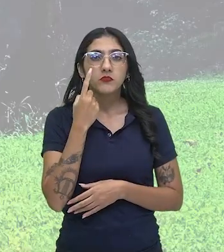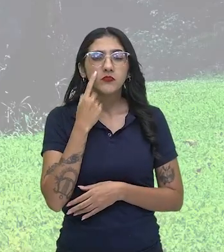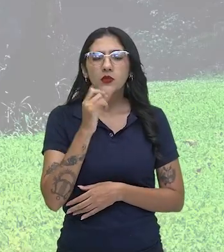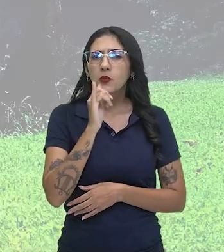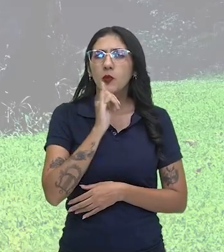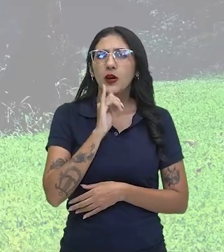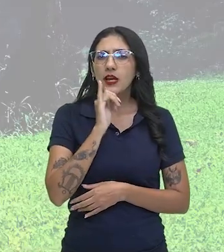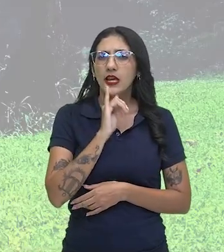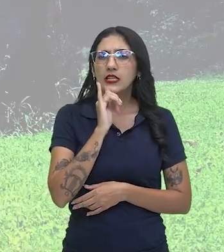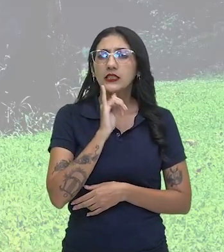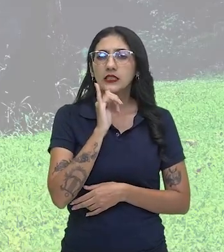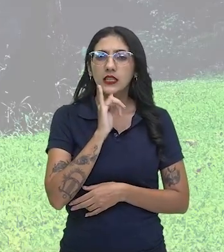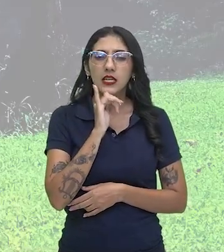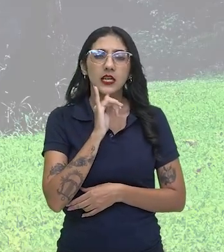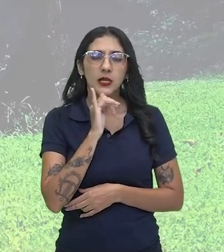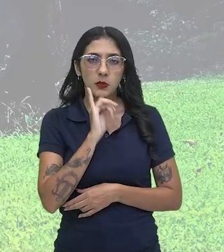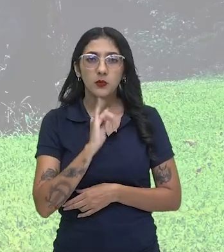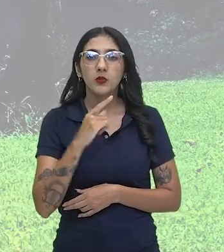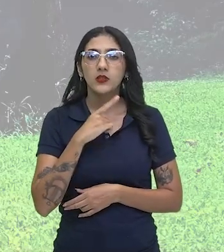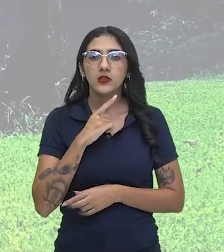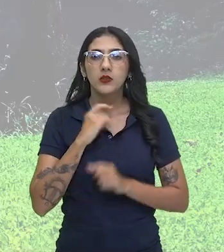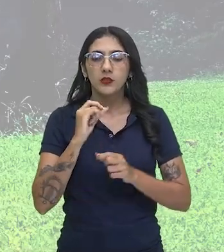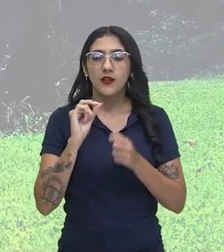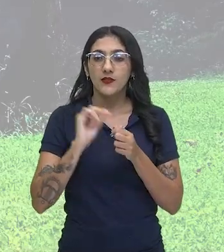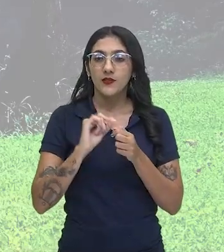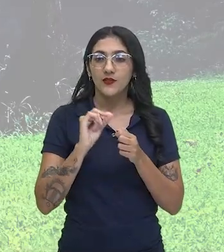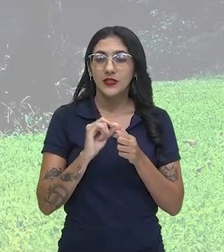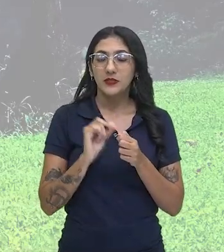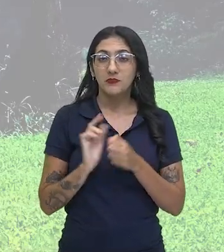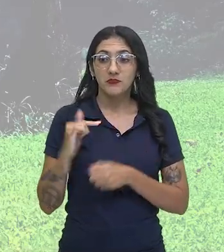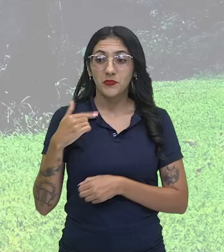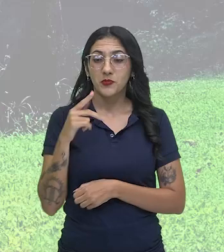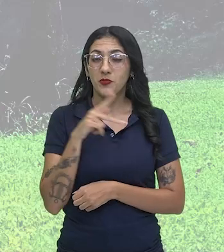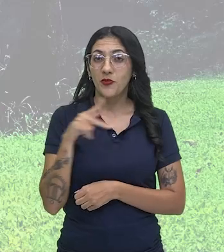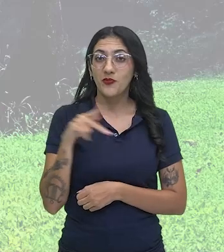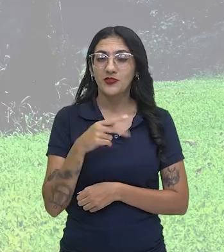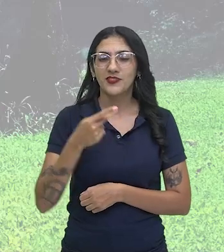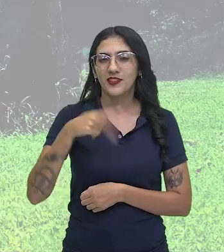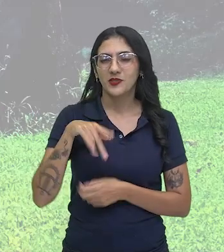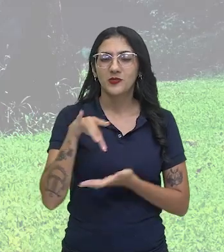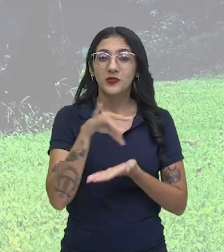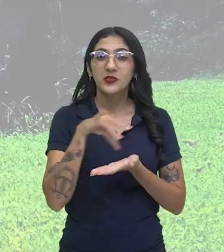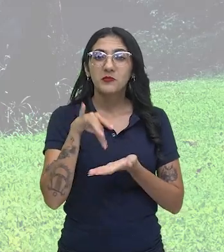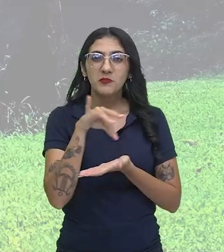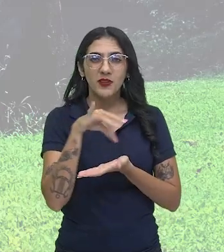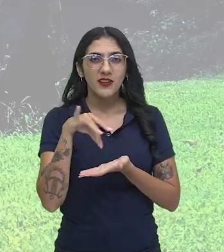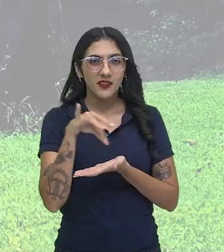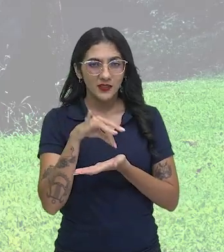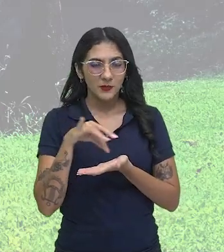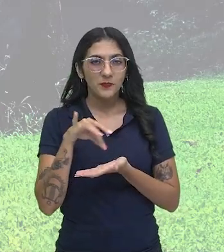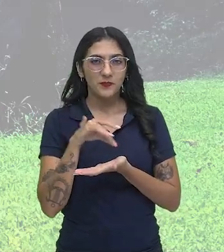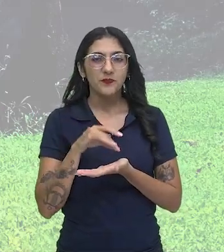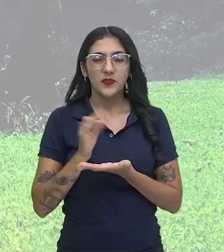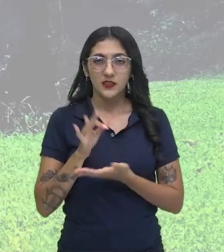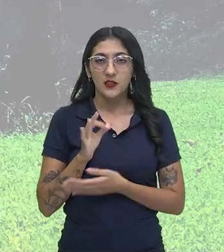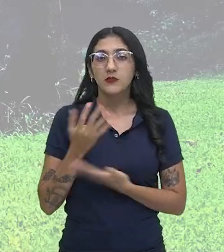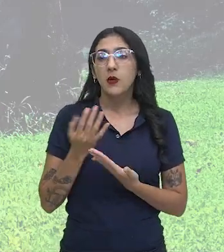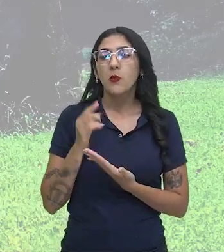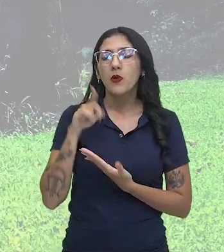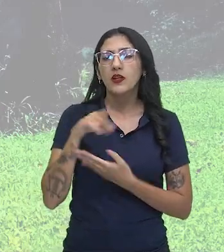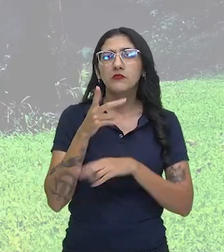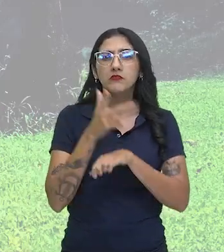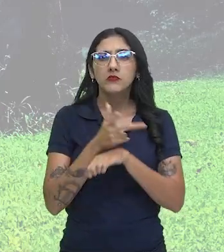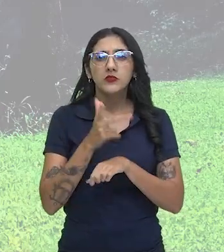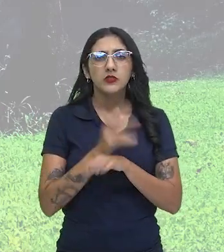de documentário que foi feito aqui pelos nossos professores aqui do Centro de Mídias, que retrata muito